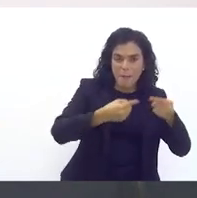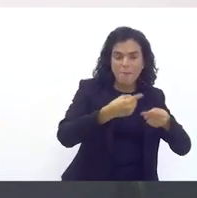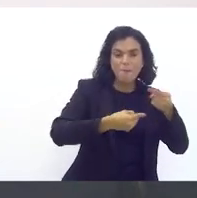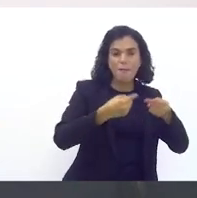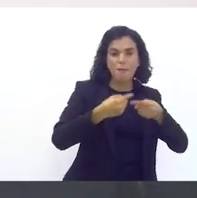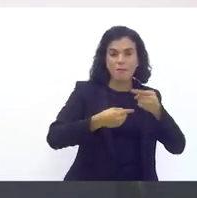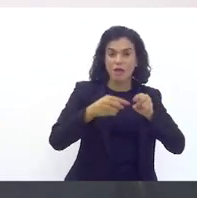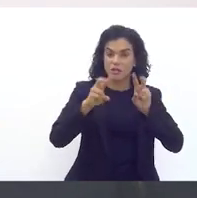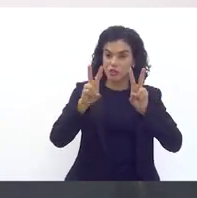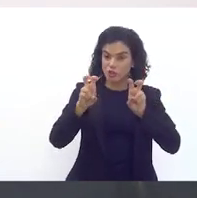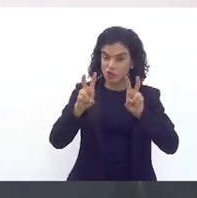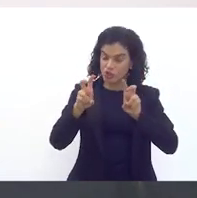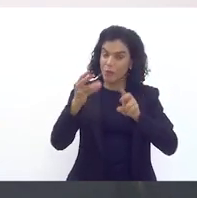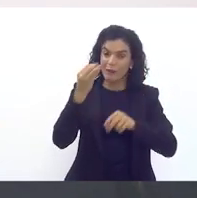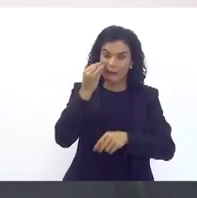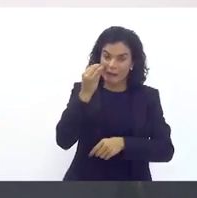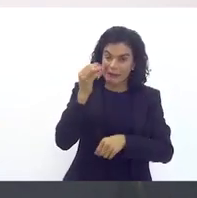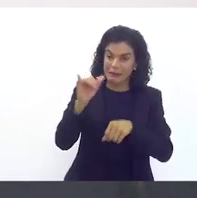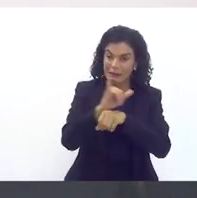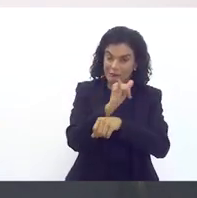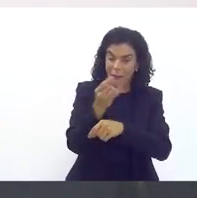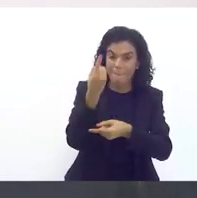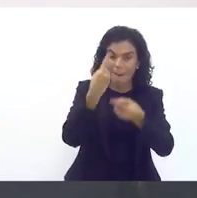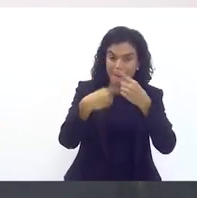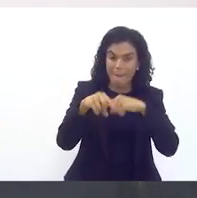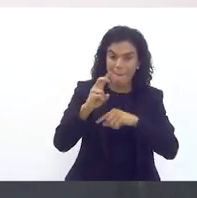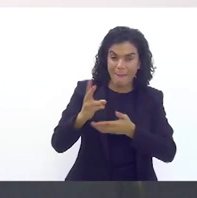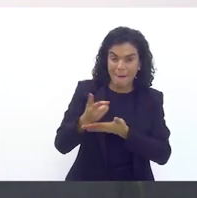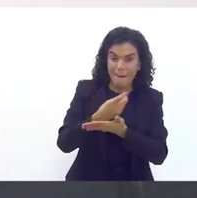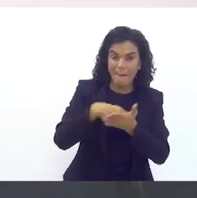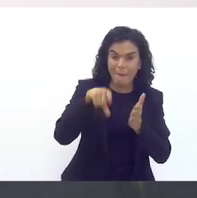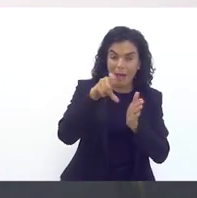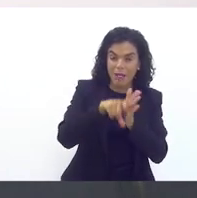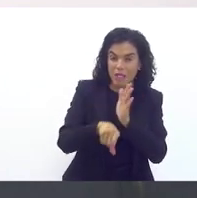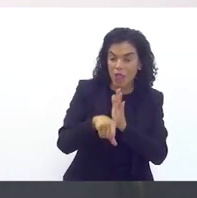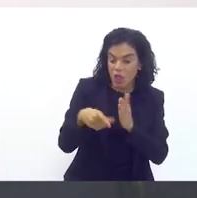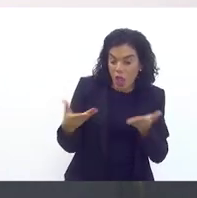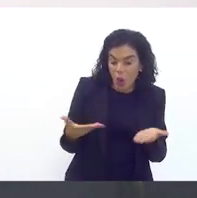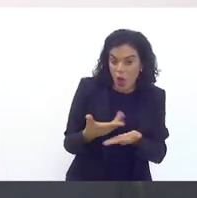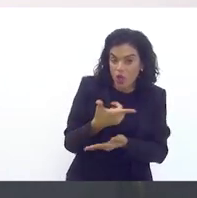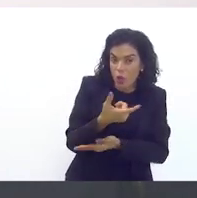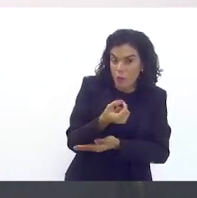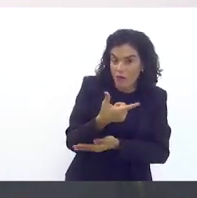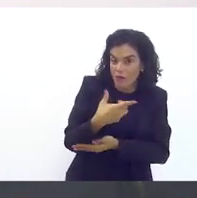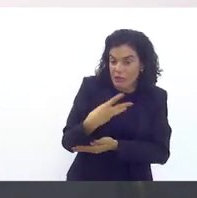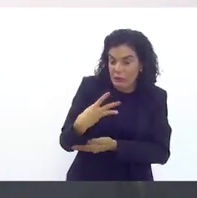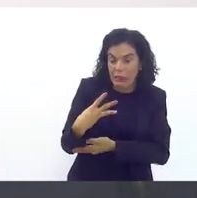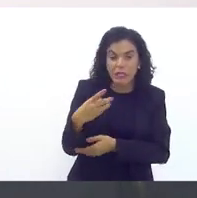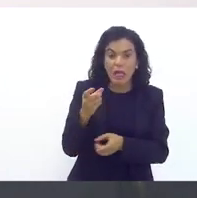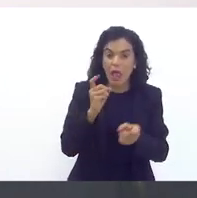acompanhamento do regime, e eu não tenho notícia em 2023 de mais